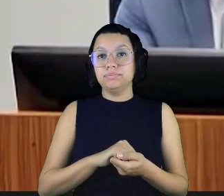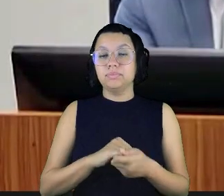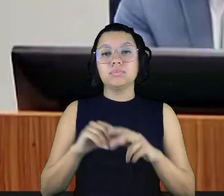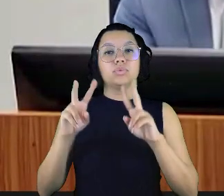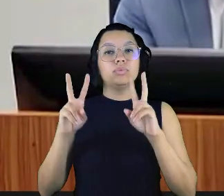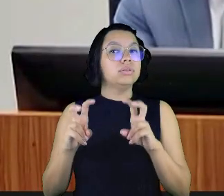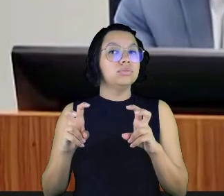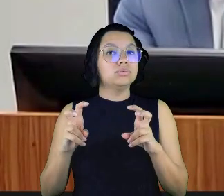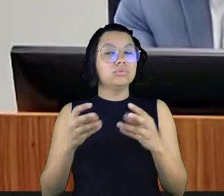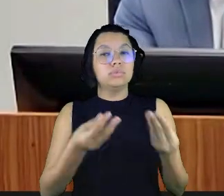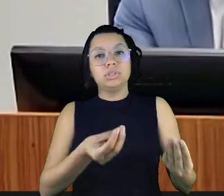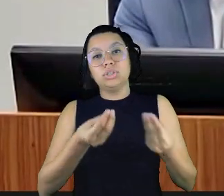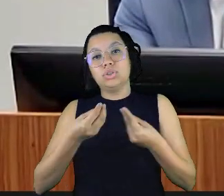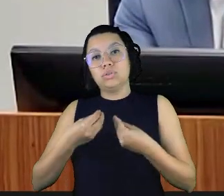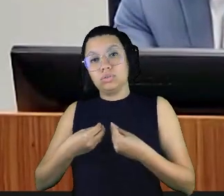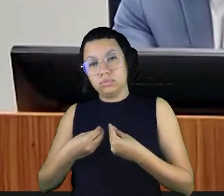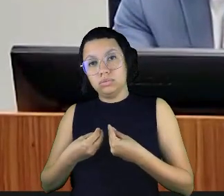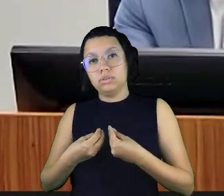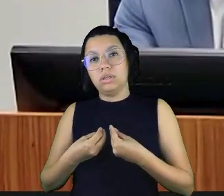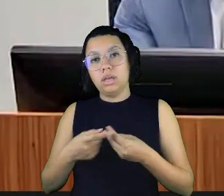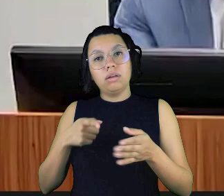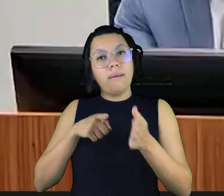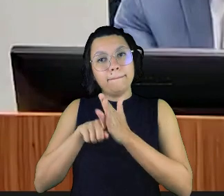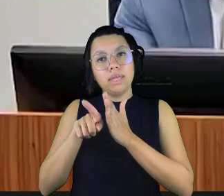pergunta, que consultassem o recurso especial